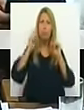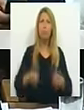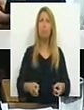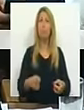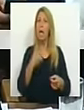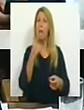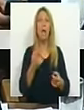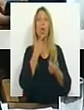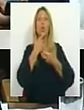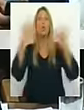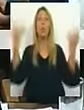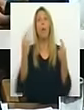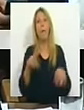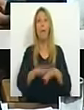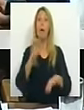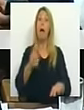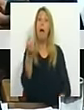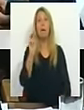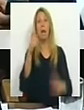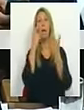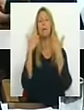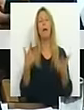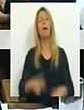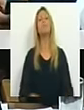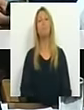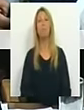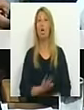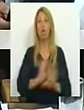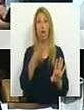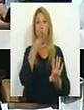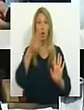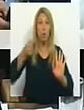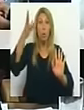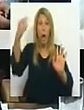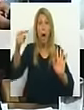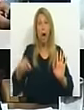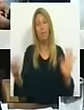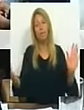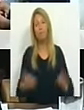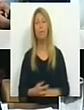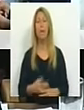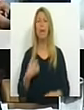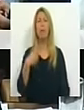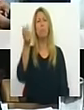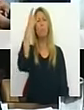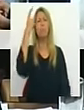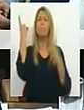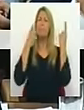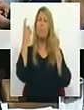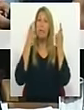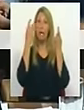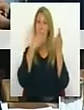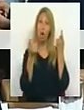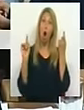base do azar, eu imagino quantas justificações estarão encontradas. E dou comigo a pensar, se o governo anterior